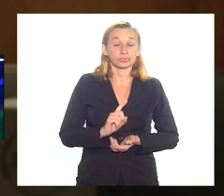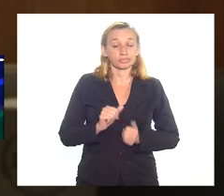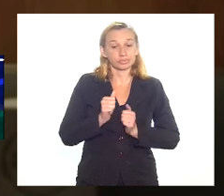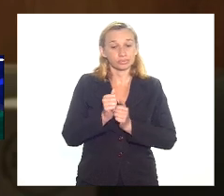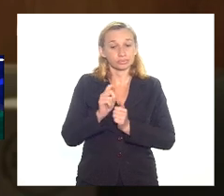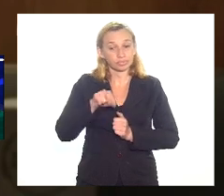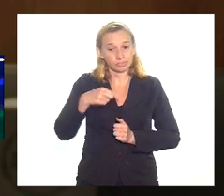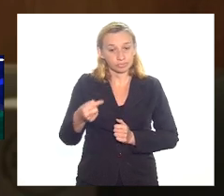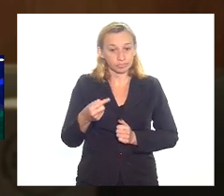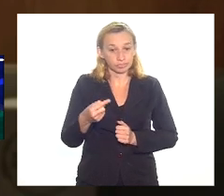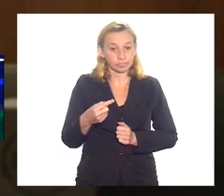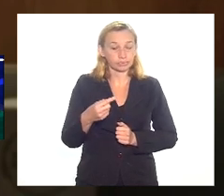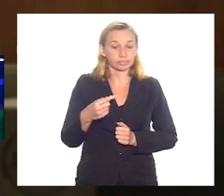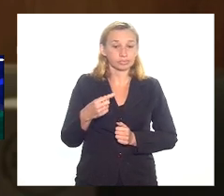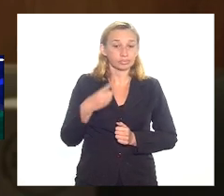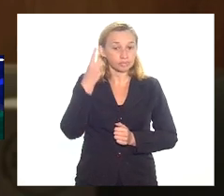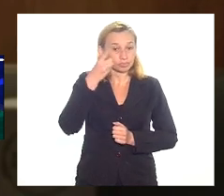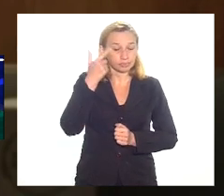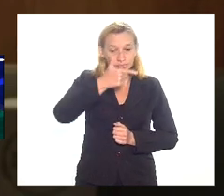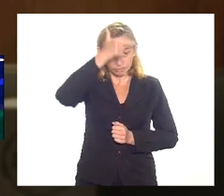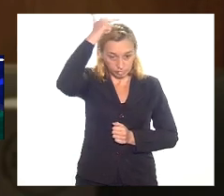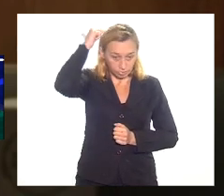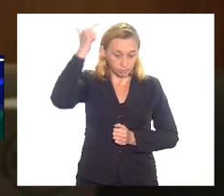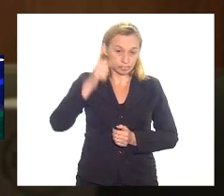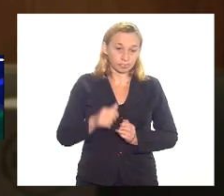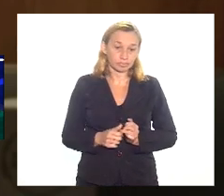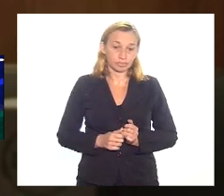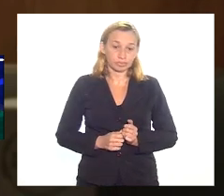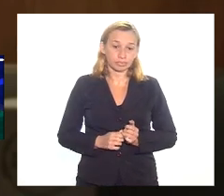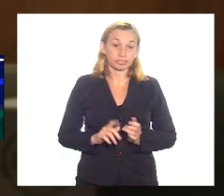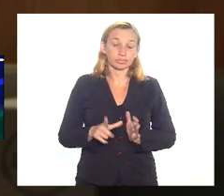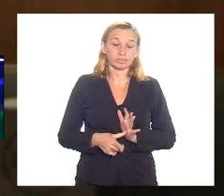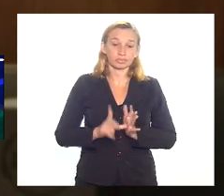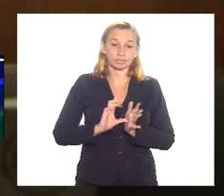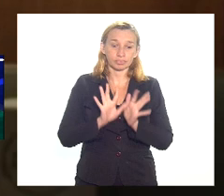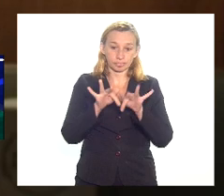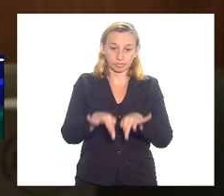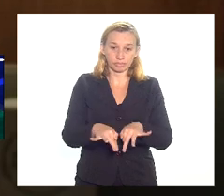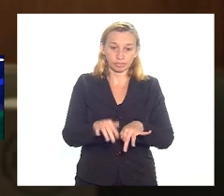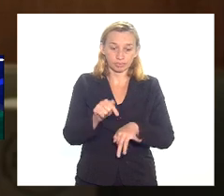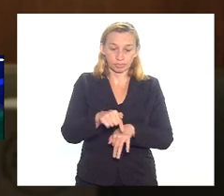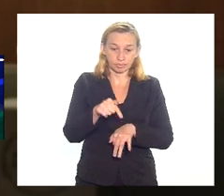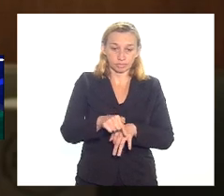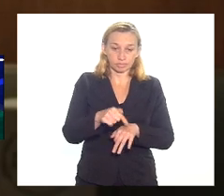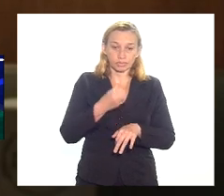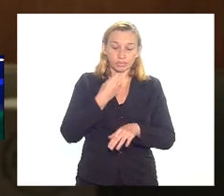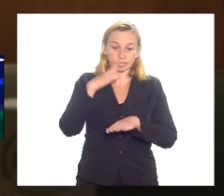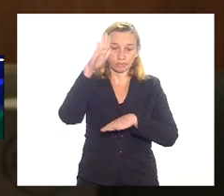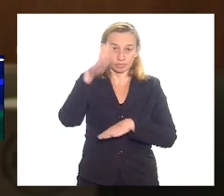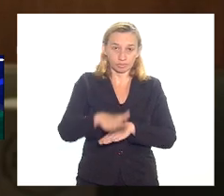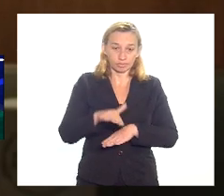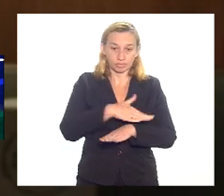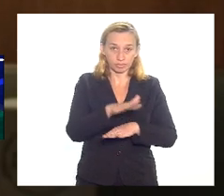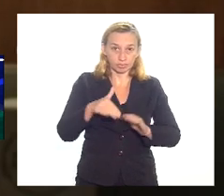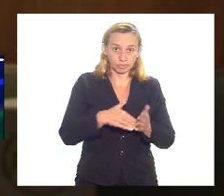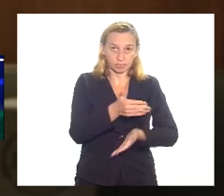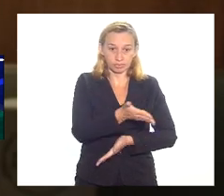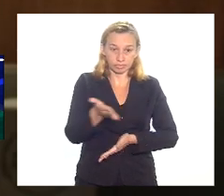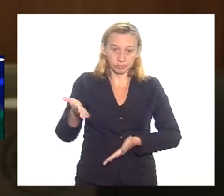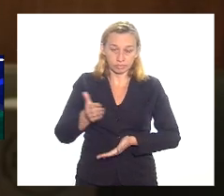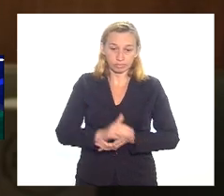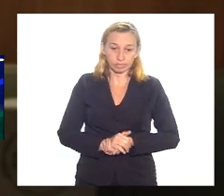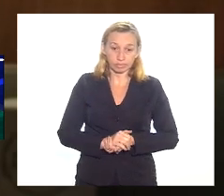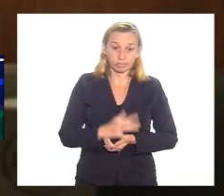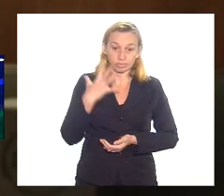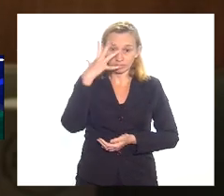seguida, Luiz Paulo. Eu queria, antes de encerrar aqui, desejar boa tarde a todas e a todos. Está